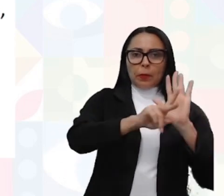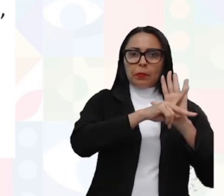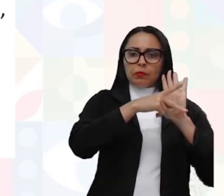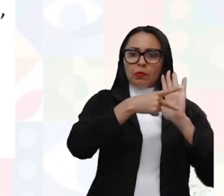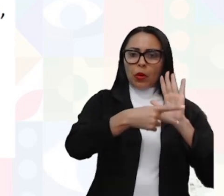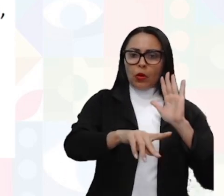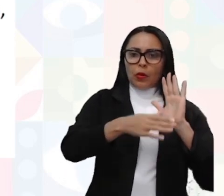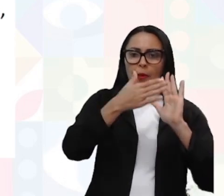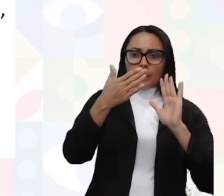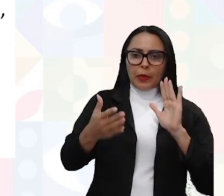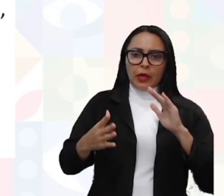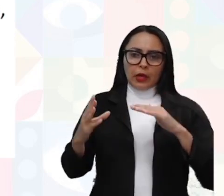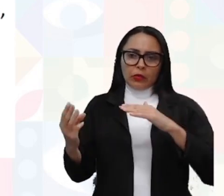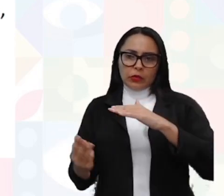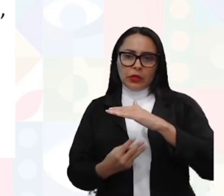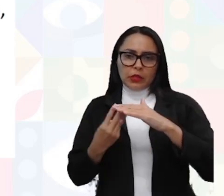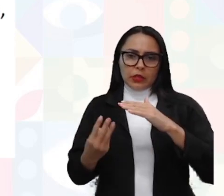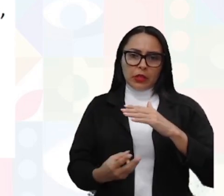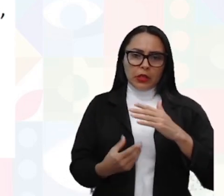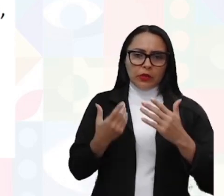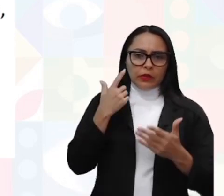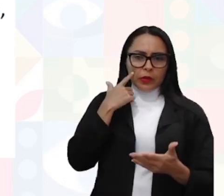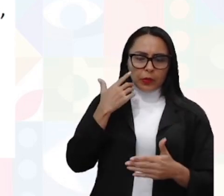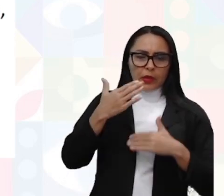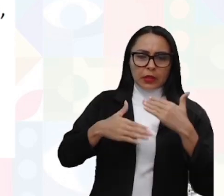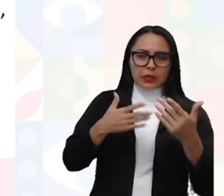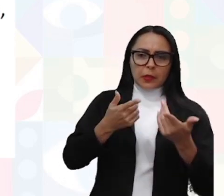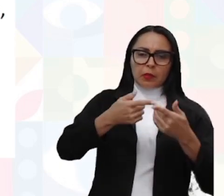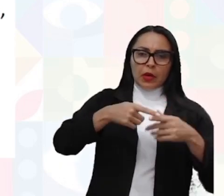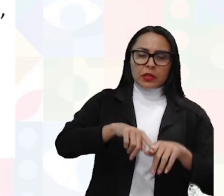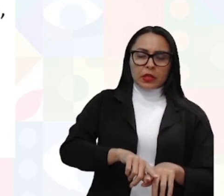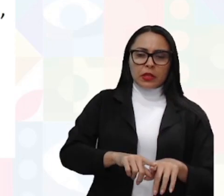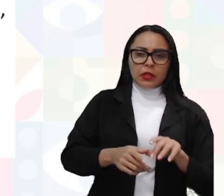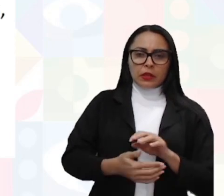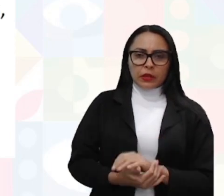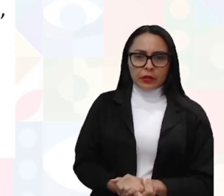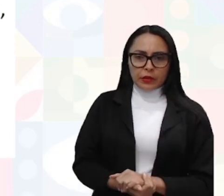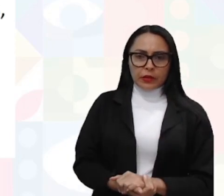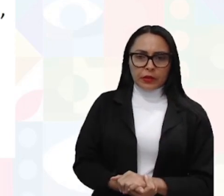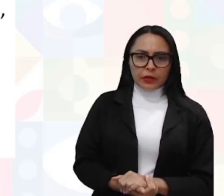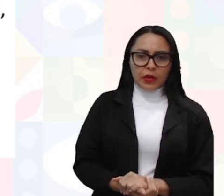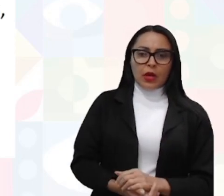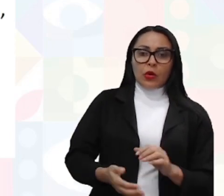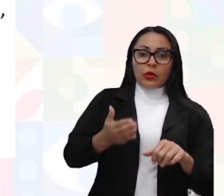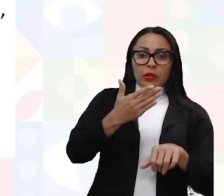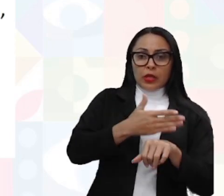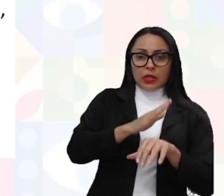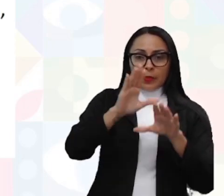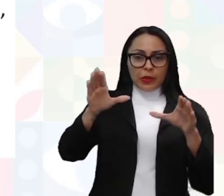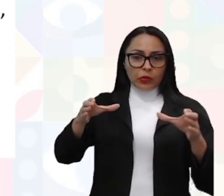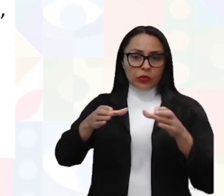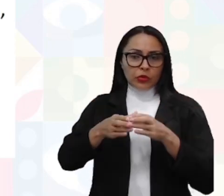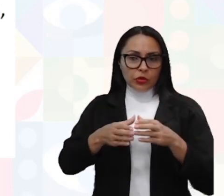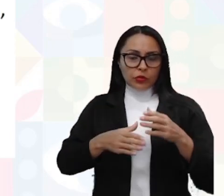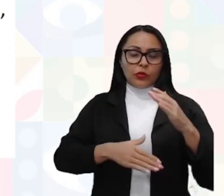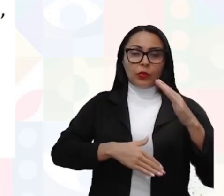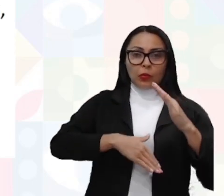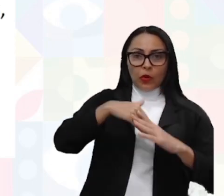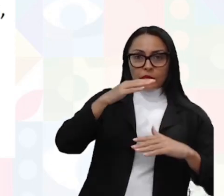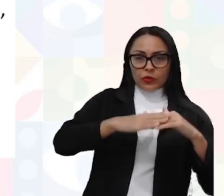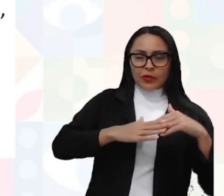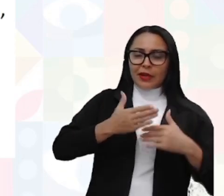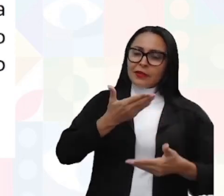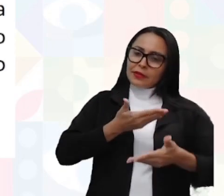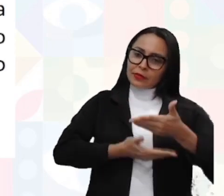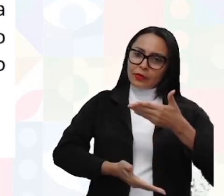os terceiros fornecedores, que passam a ser parceiros dos negócios, e, finalmente, o treinamento conjunto dos profissionais